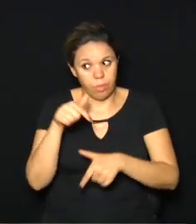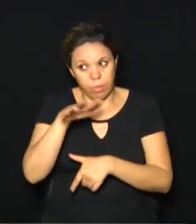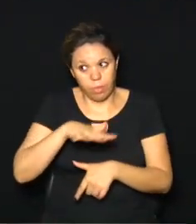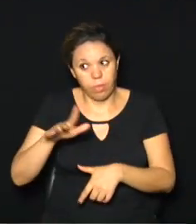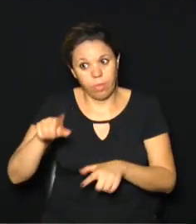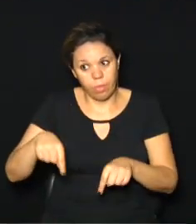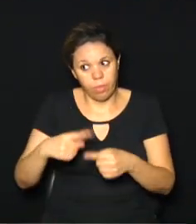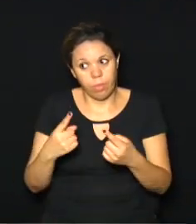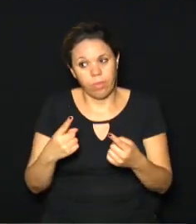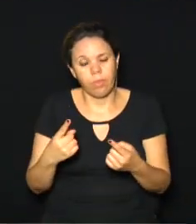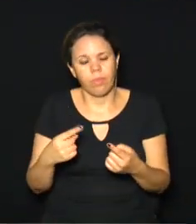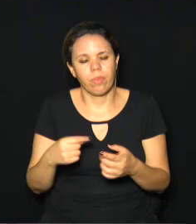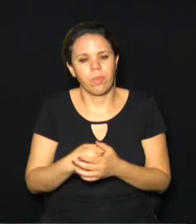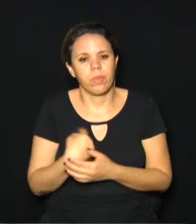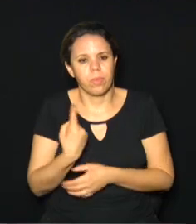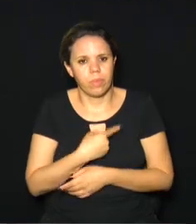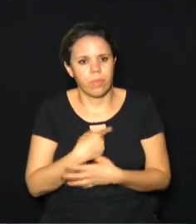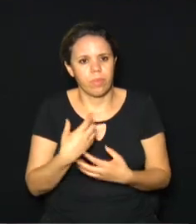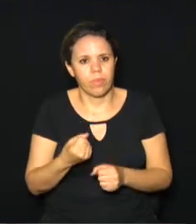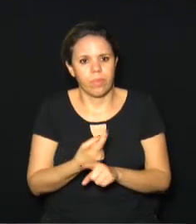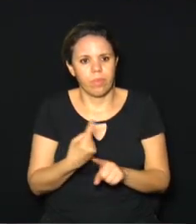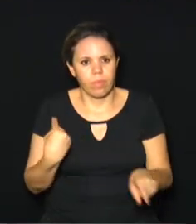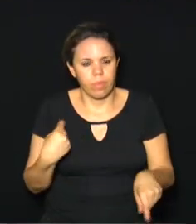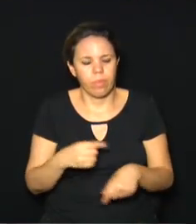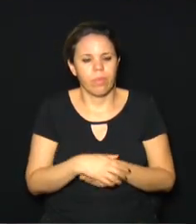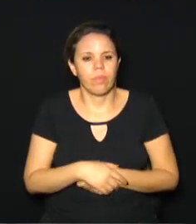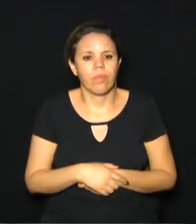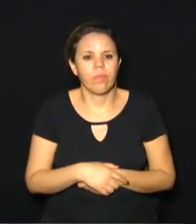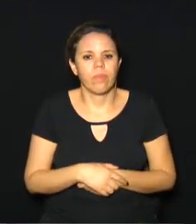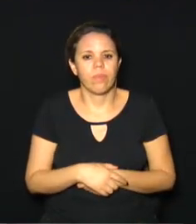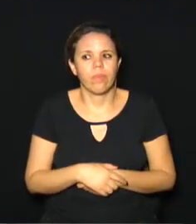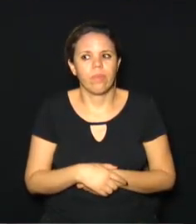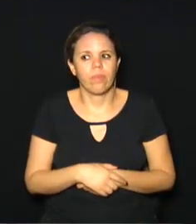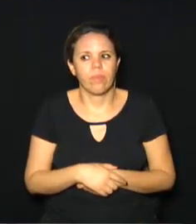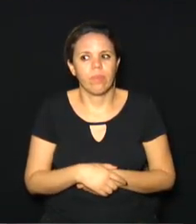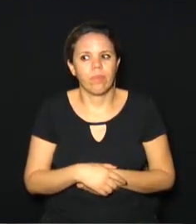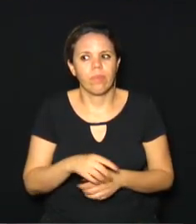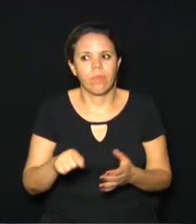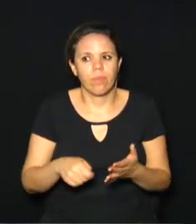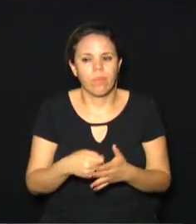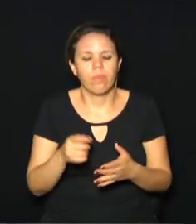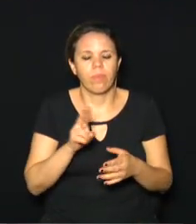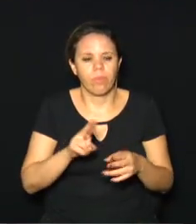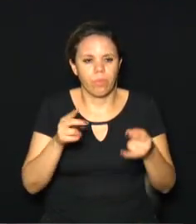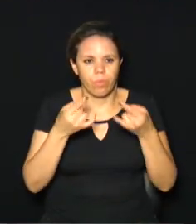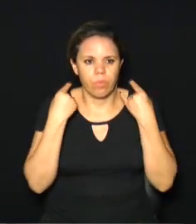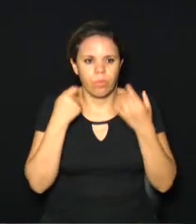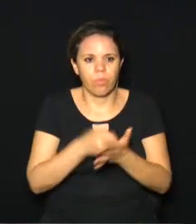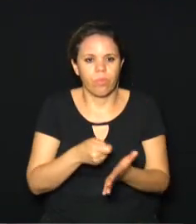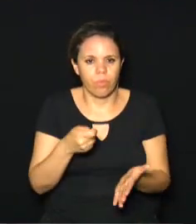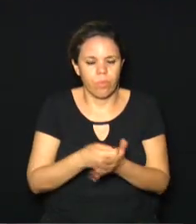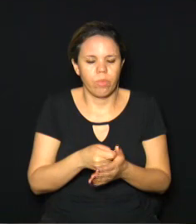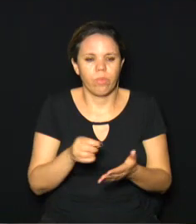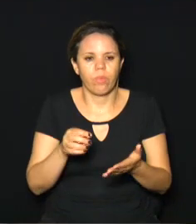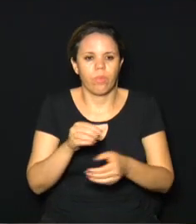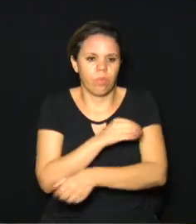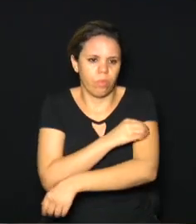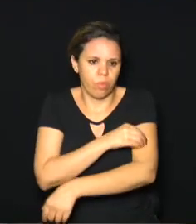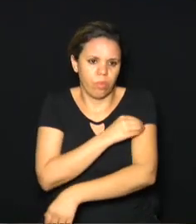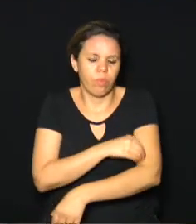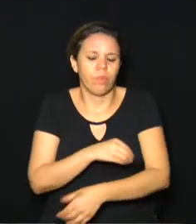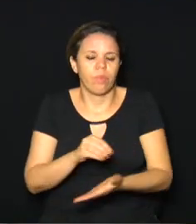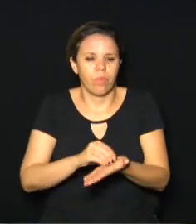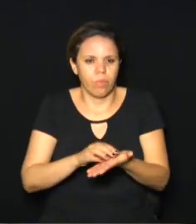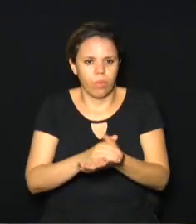um desafio. Nós vamos ter que aí o distanciamento, a utilização de máscara, álcool,